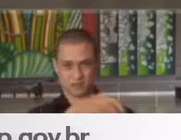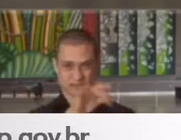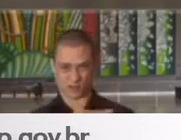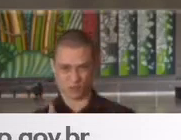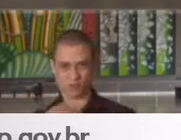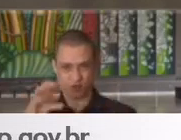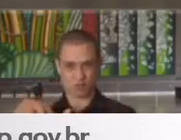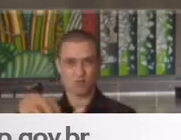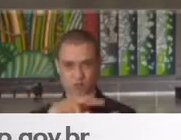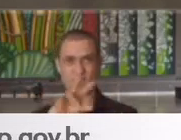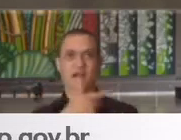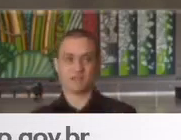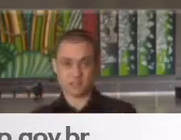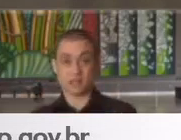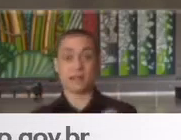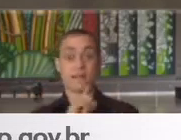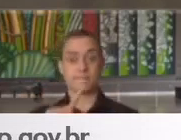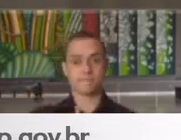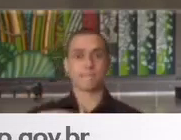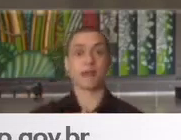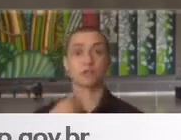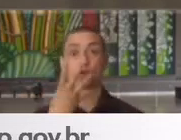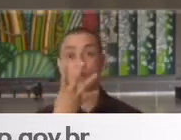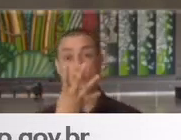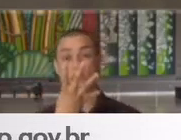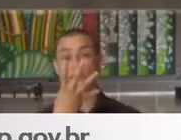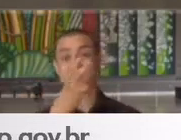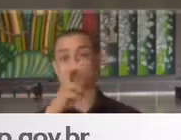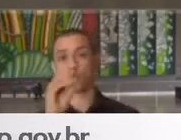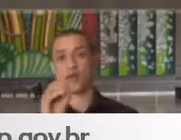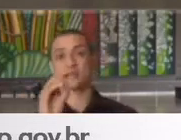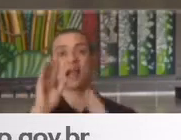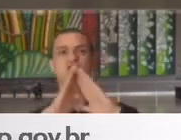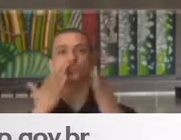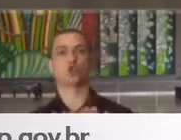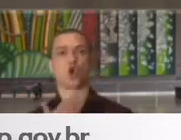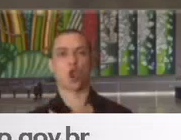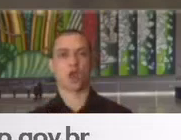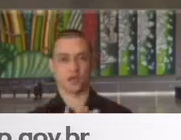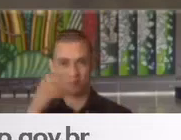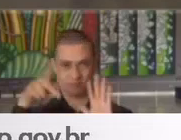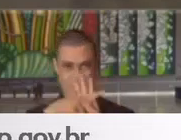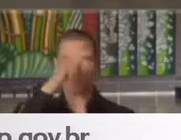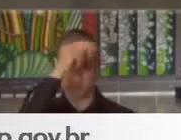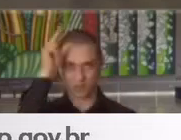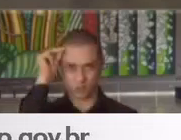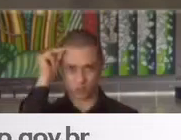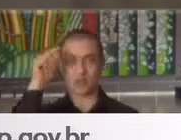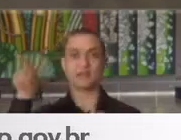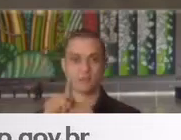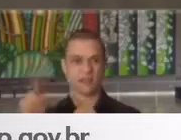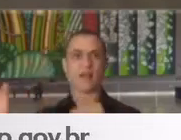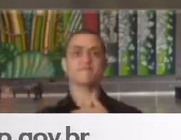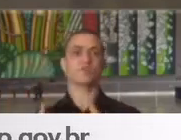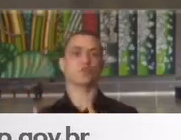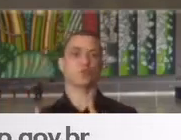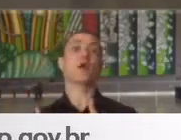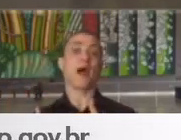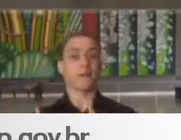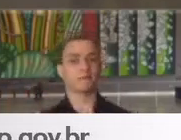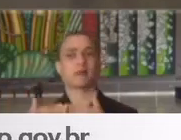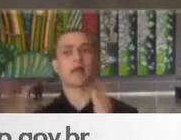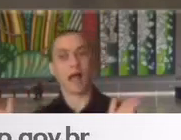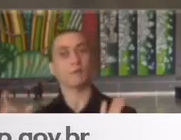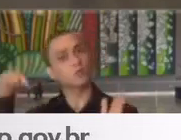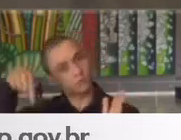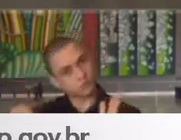vacinação e nós acrescentamos 450 escolas municipais que estavam ociosas para também serem